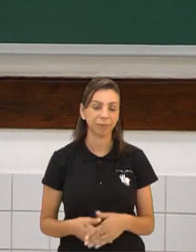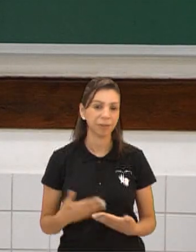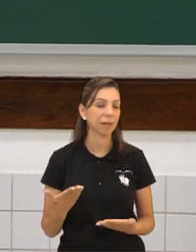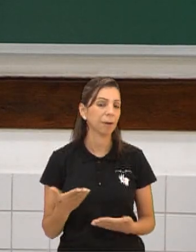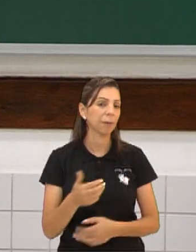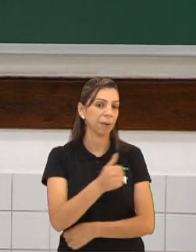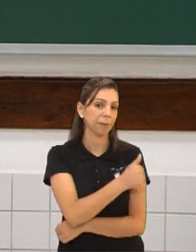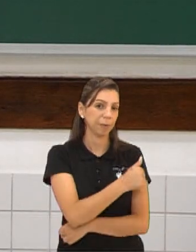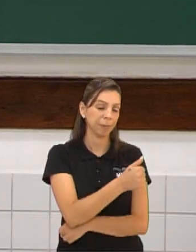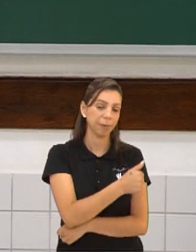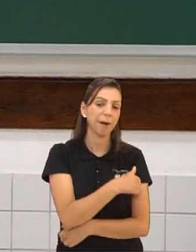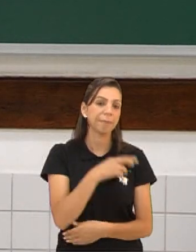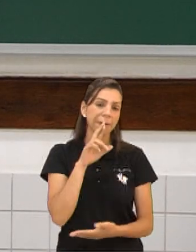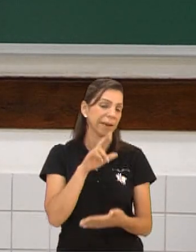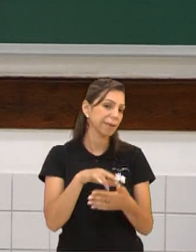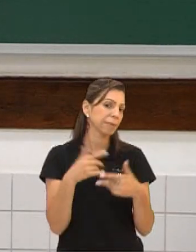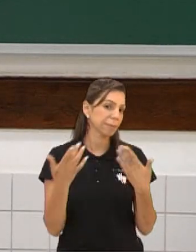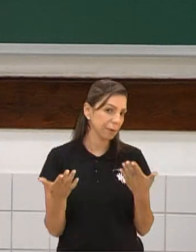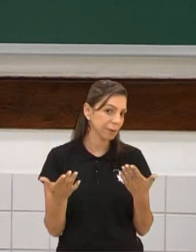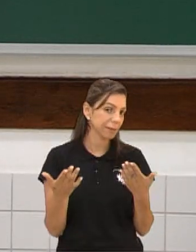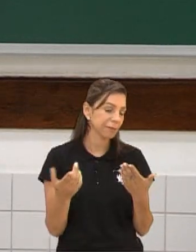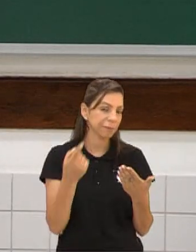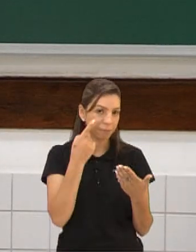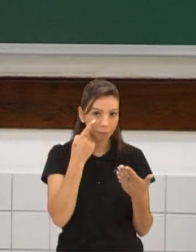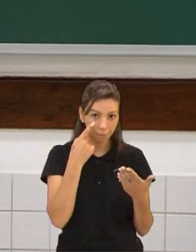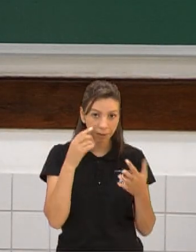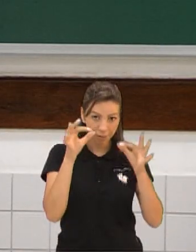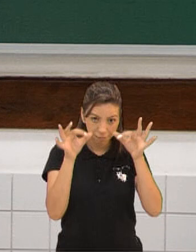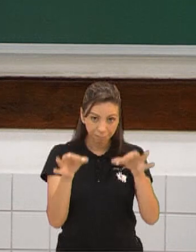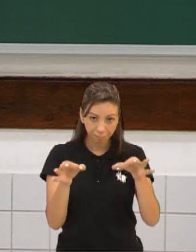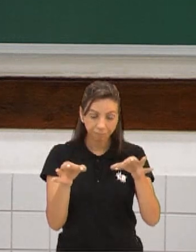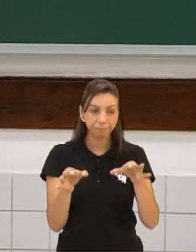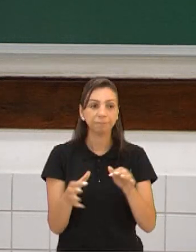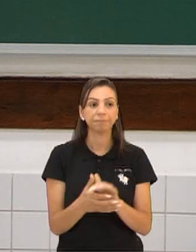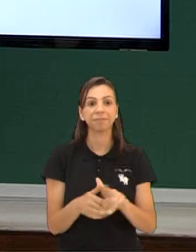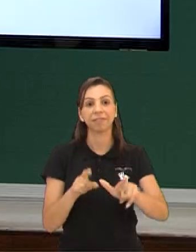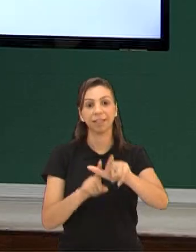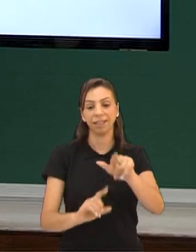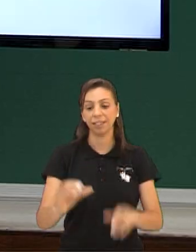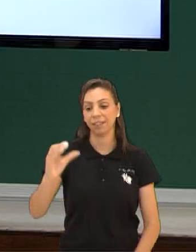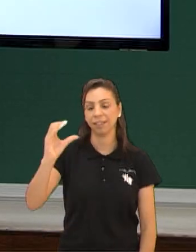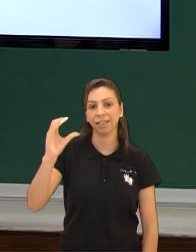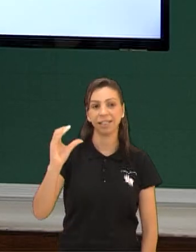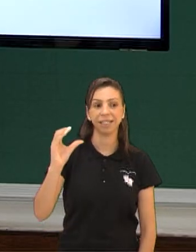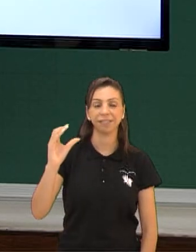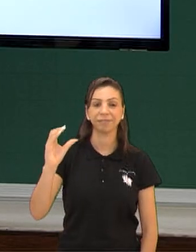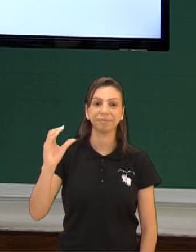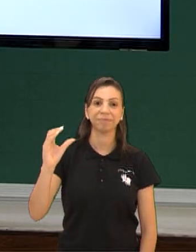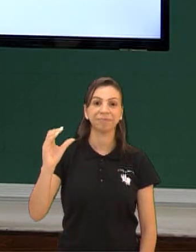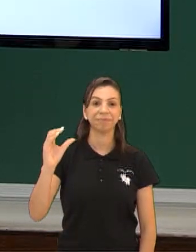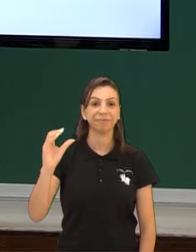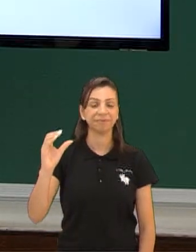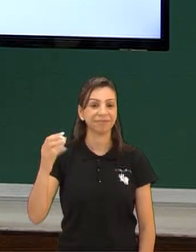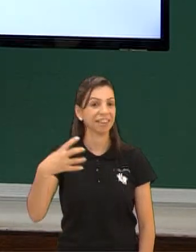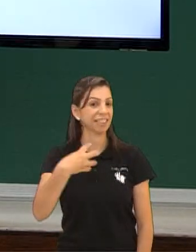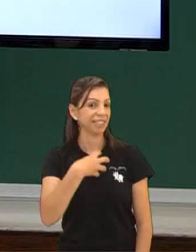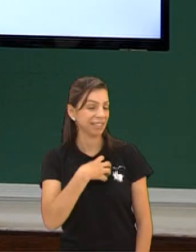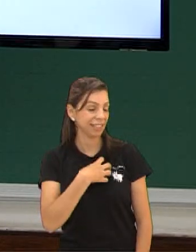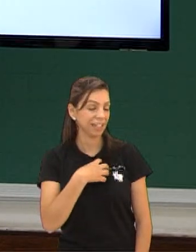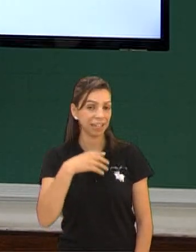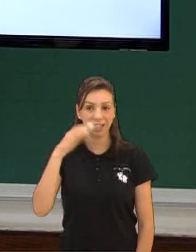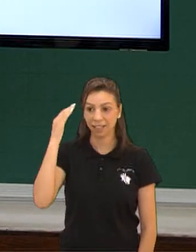Estudante, qual foi a resposta que você marcou? Vamos ver qual é a correta? Letra C, sensibilidade e